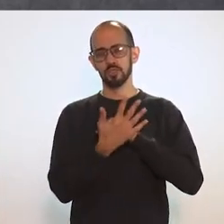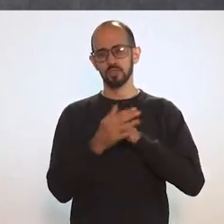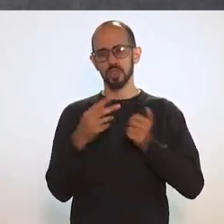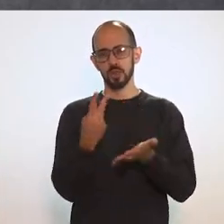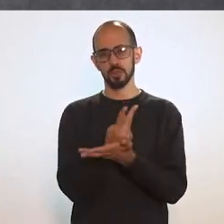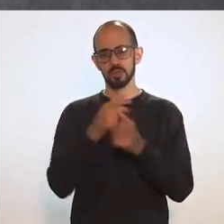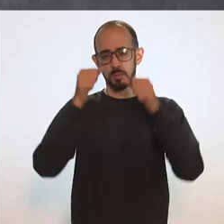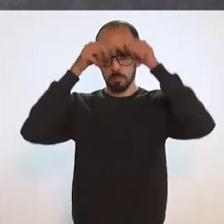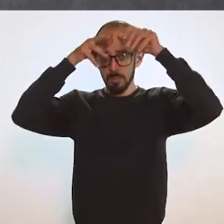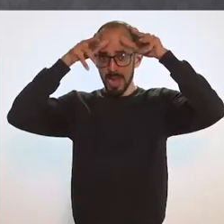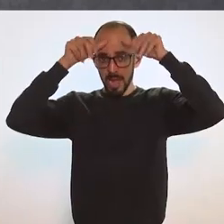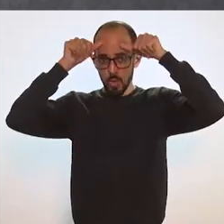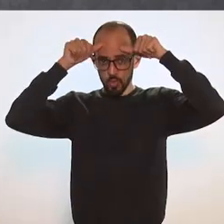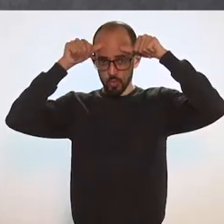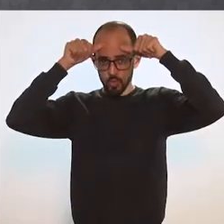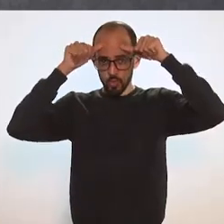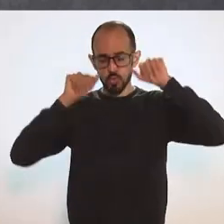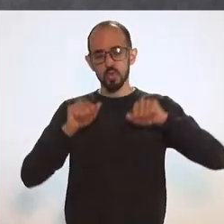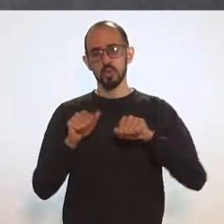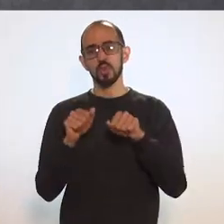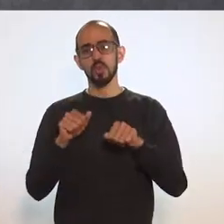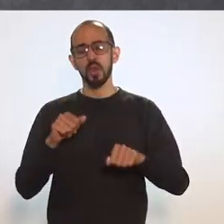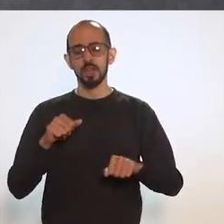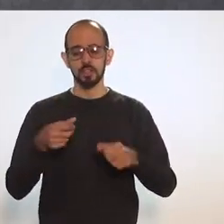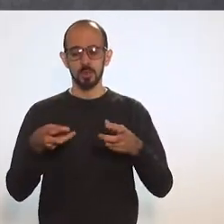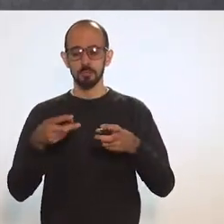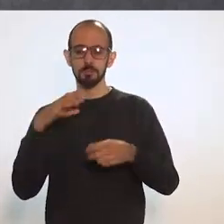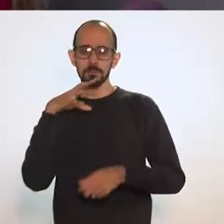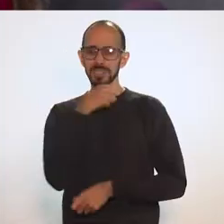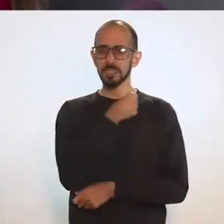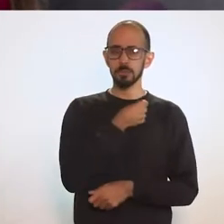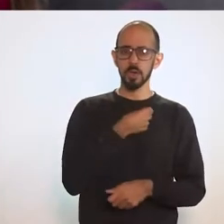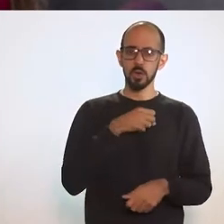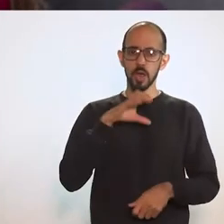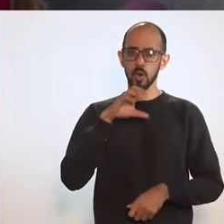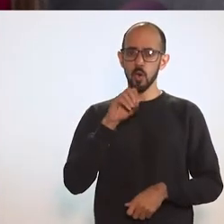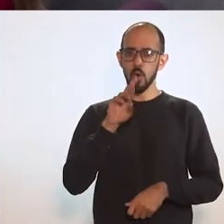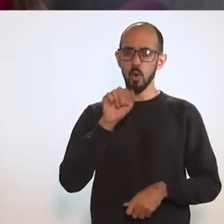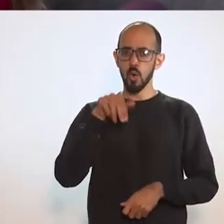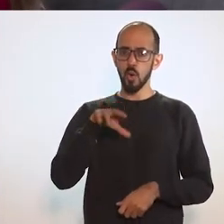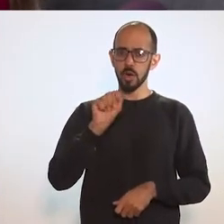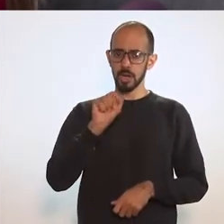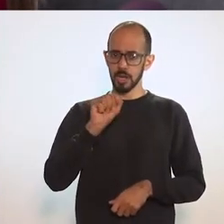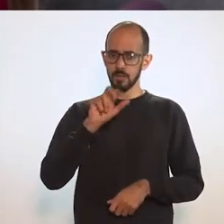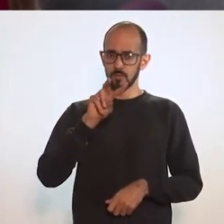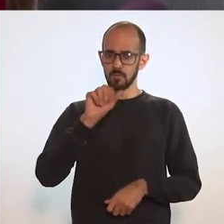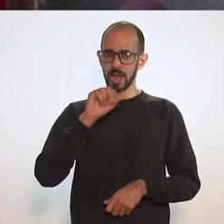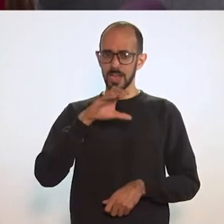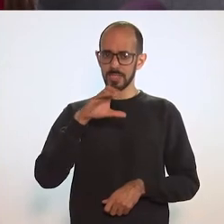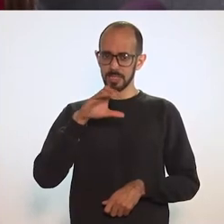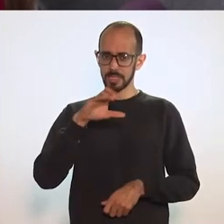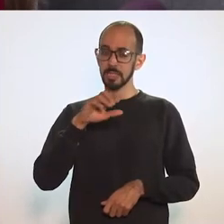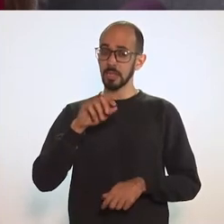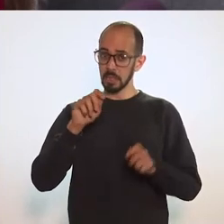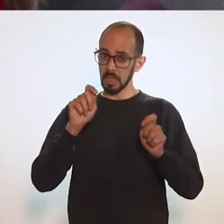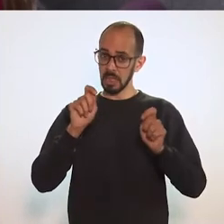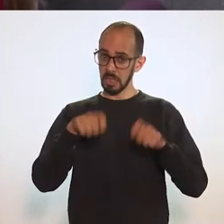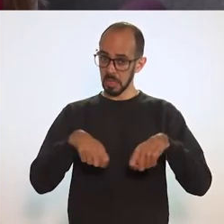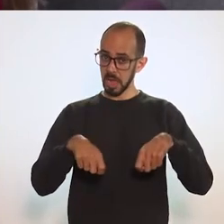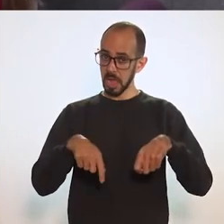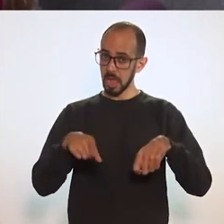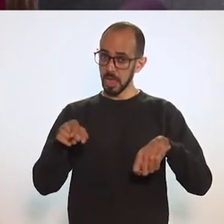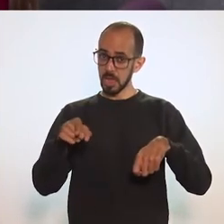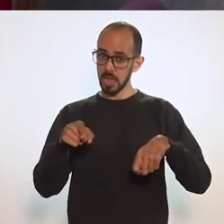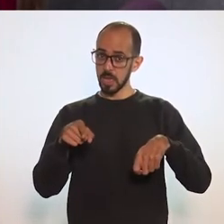foram divulgadas notícias dando conta de que a Coronavac, por exemplo, é efetiva também contra